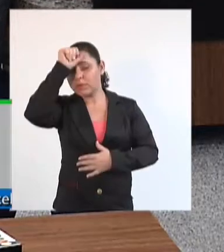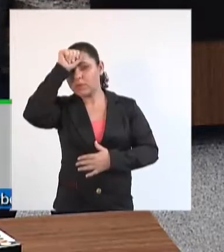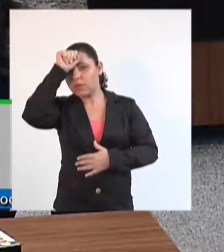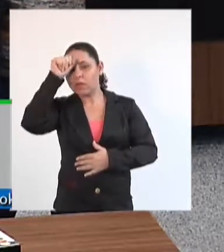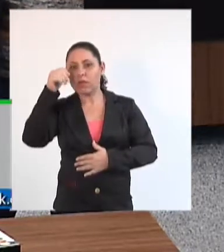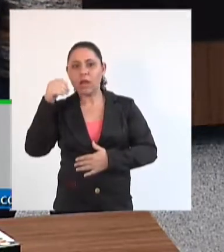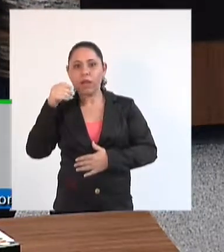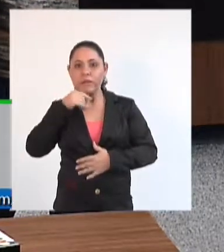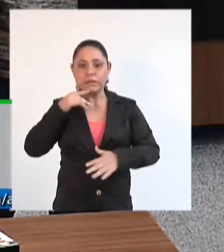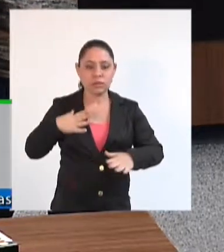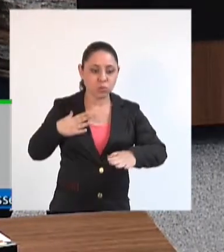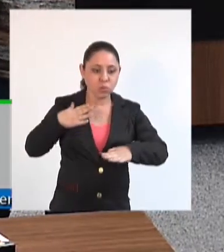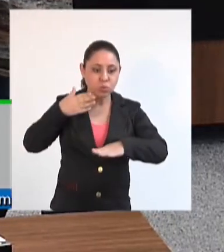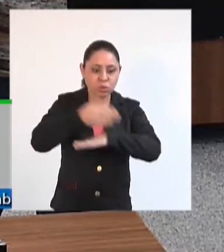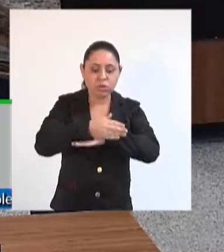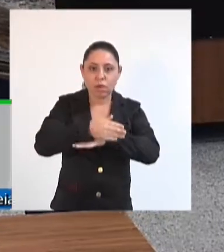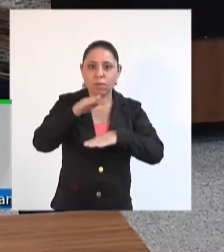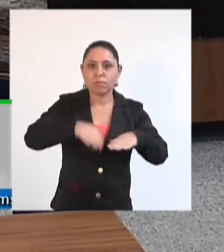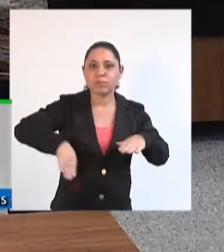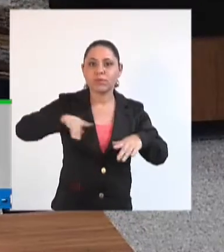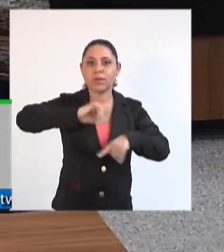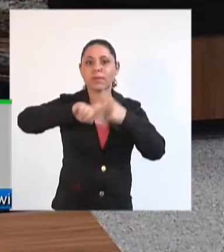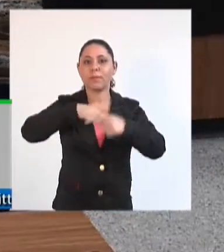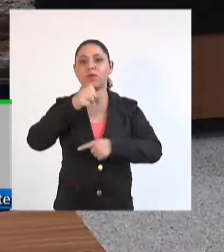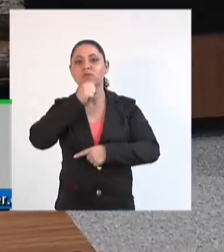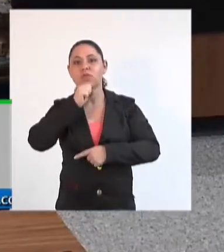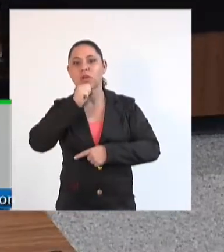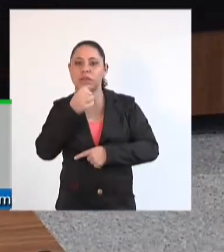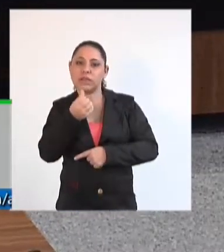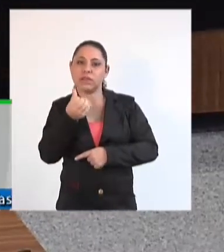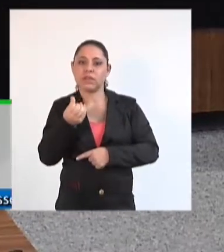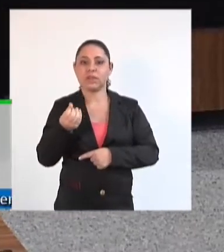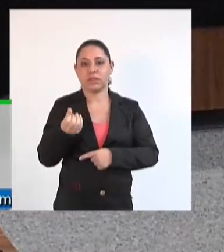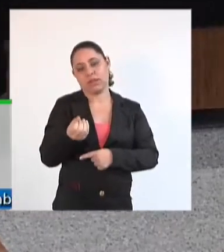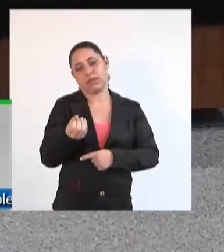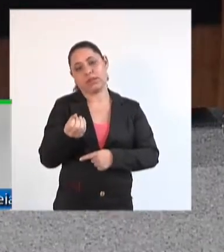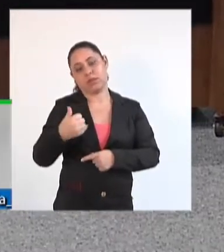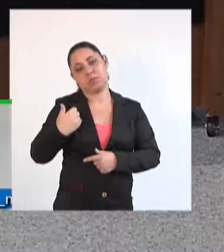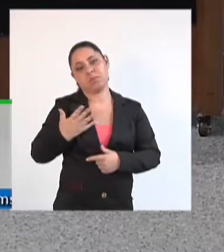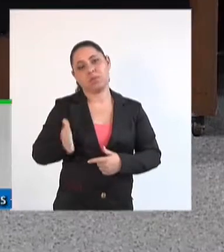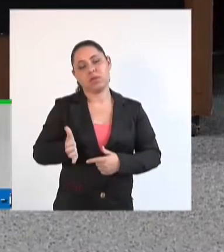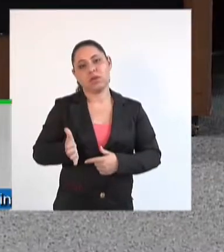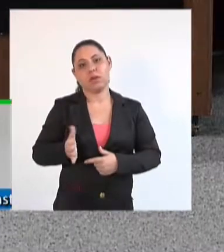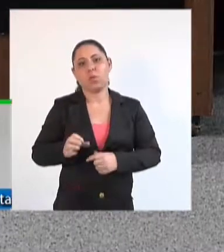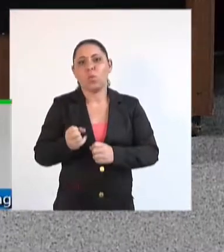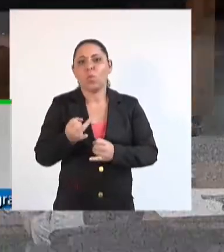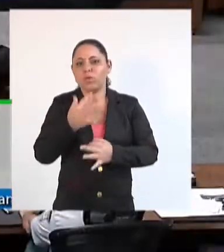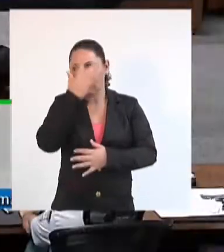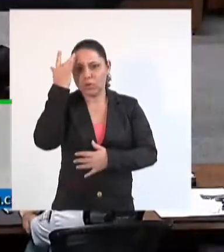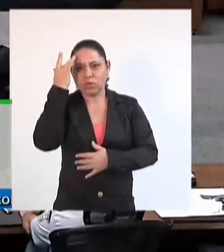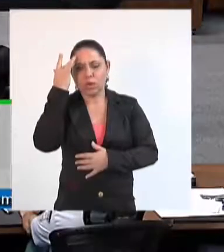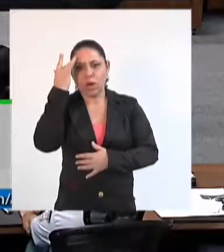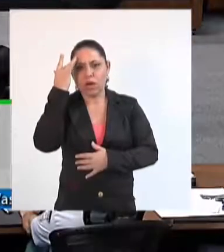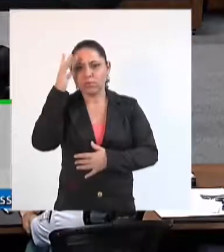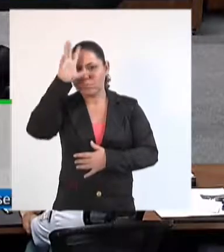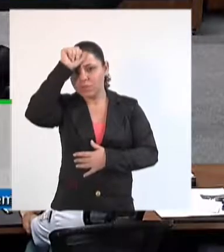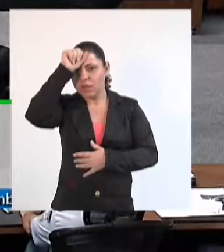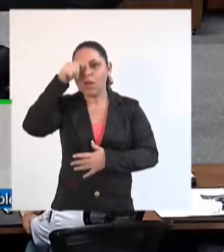Entraram numa piscina depois de velhos, depois de 60 anos. Quantas pessoas foram aprender uma